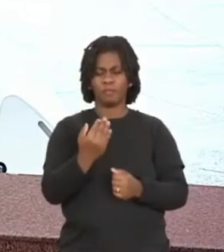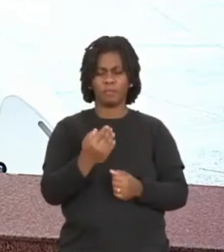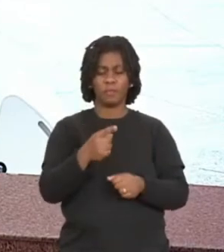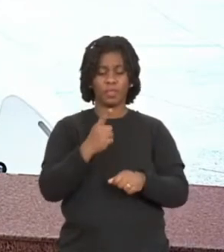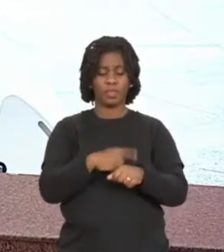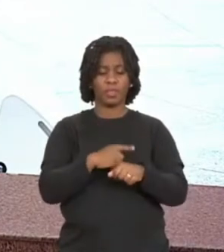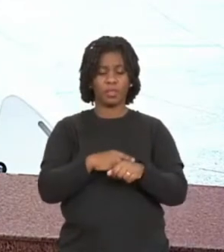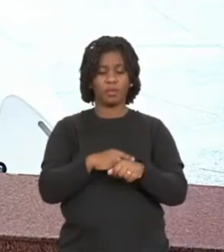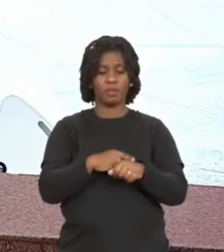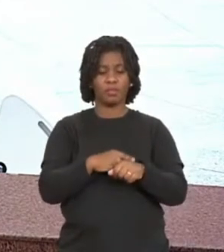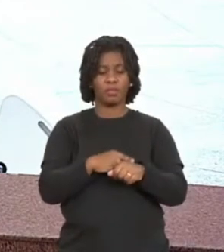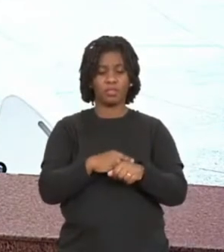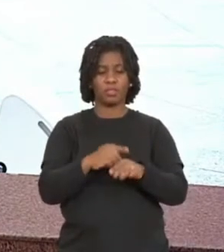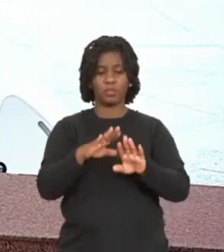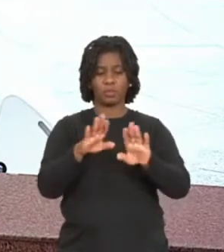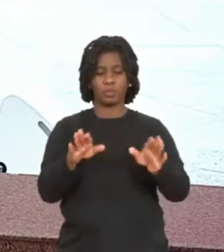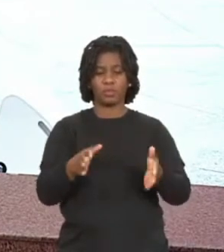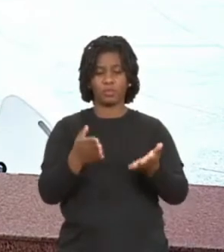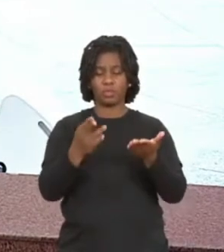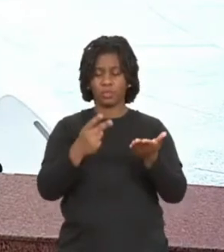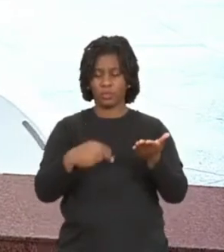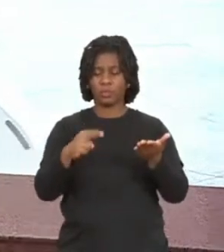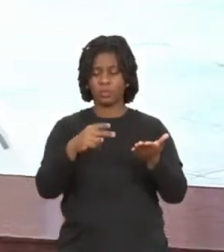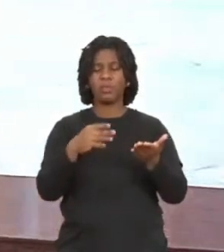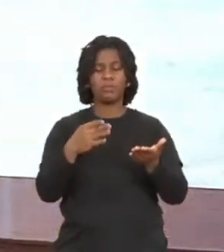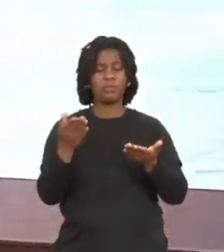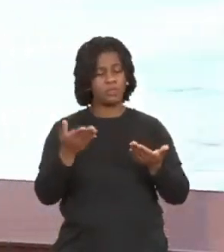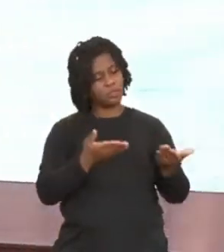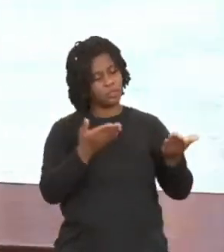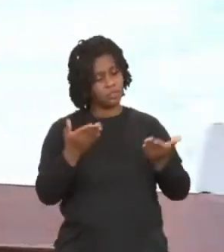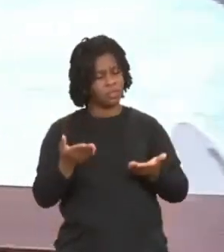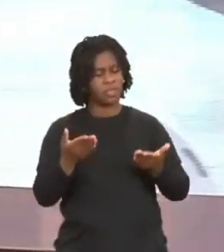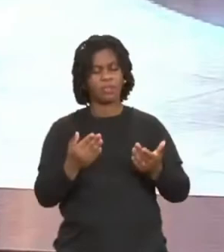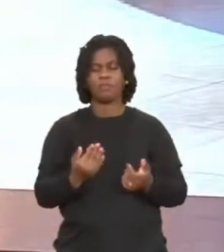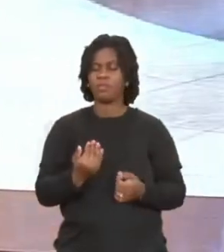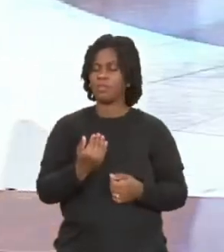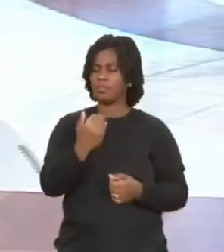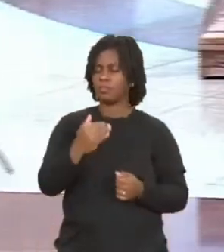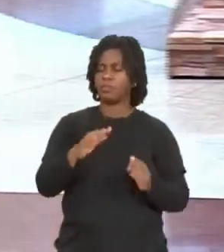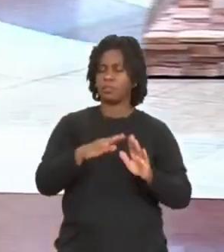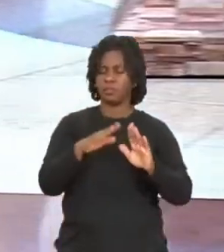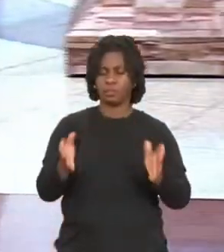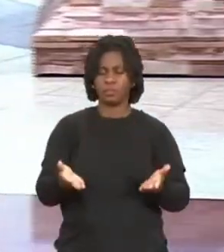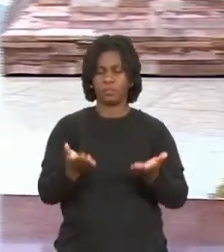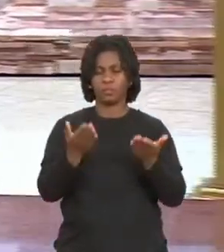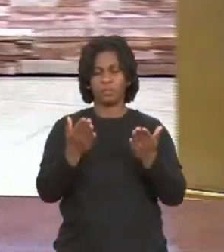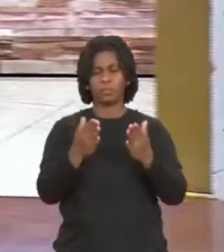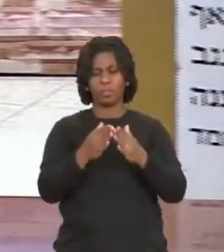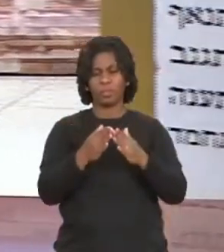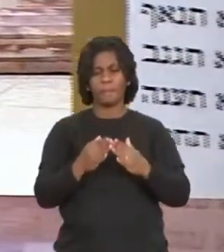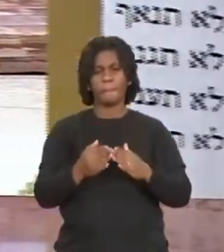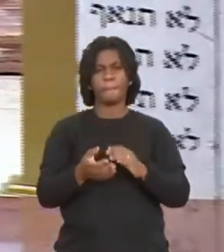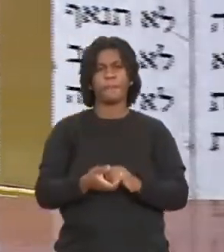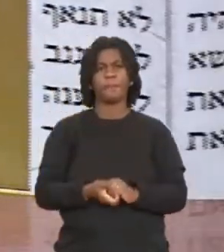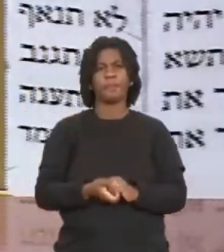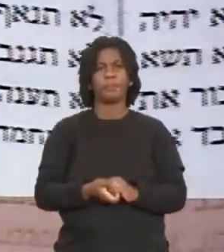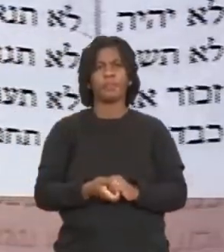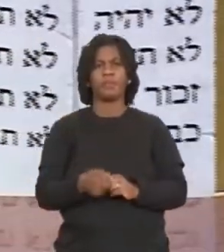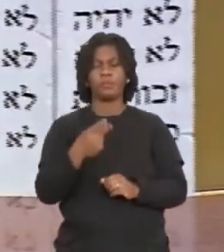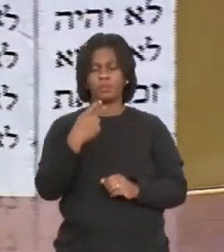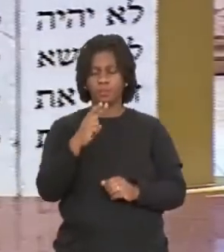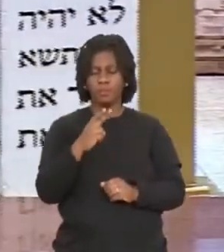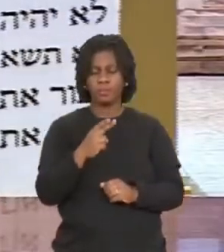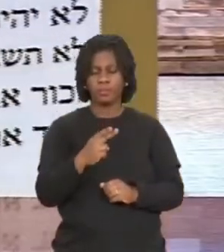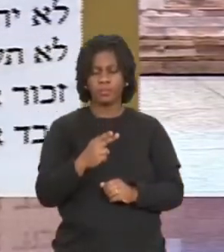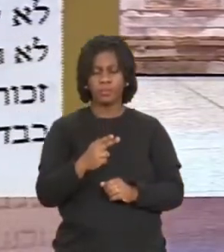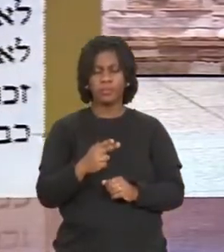de subir no altar, eu vou te chamar. Vem aqui diante do altar, com o seu sacrifício